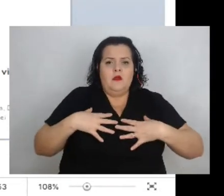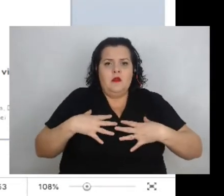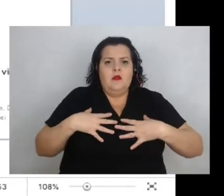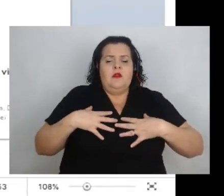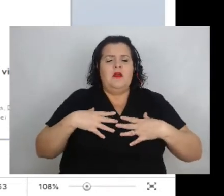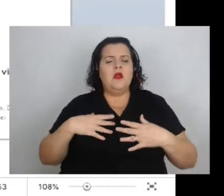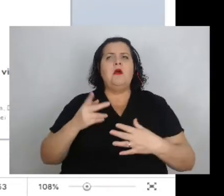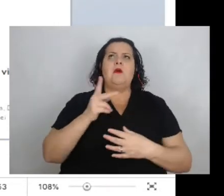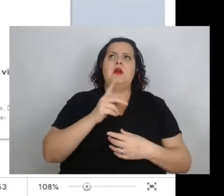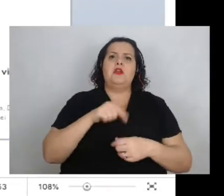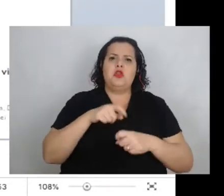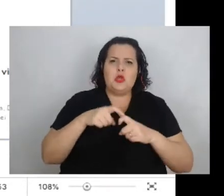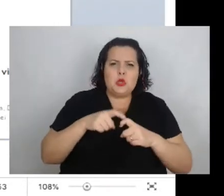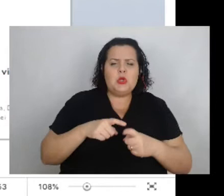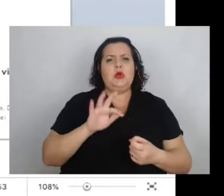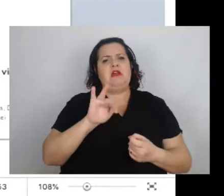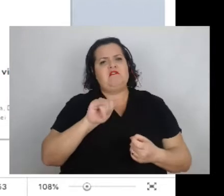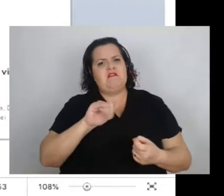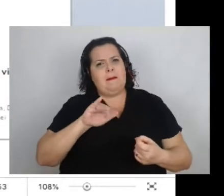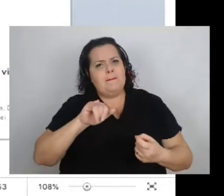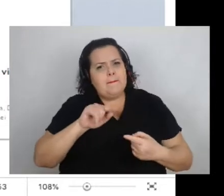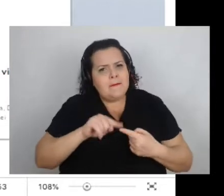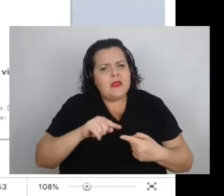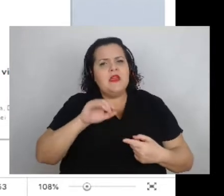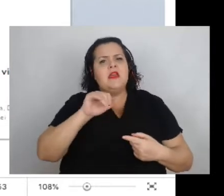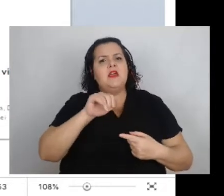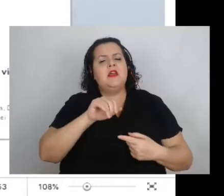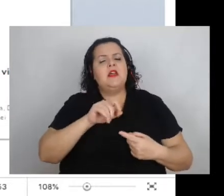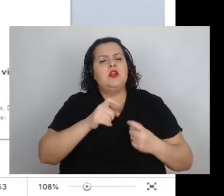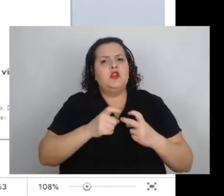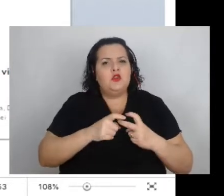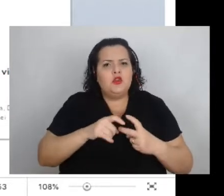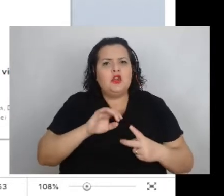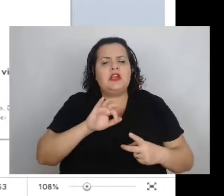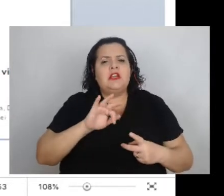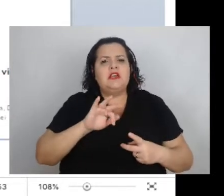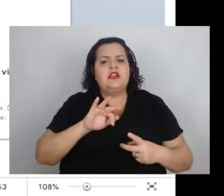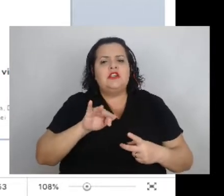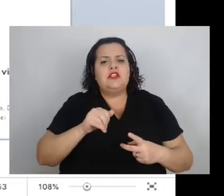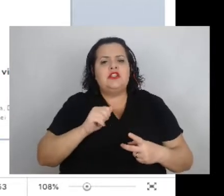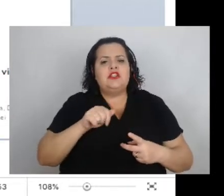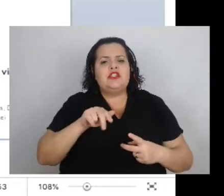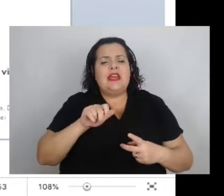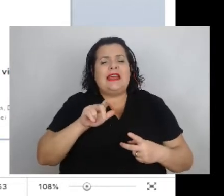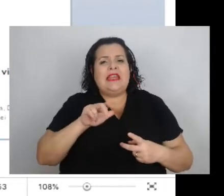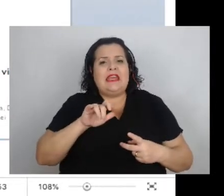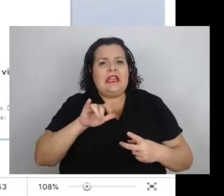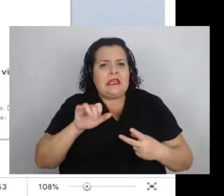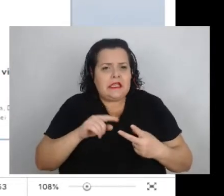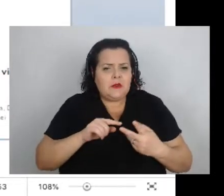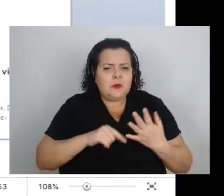doutora Fabi, foi um paciente transplantado renal que fez uma síndrome respiratória aguda grave,